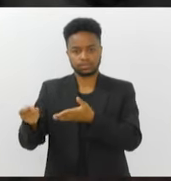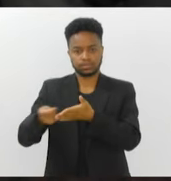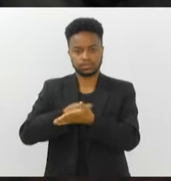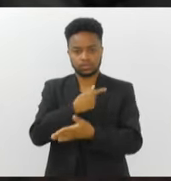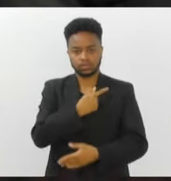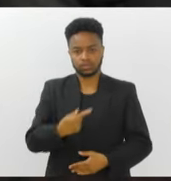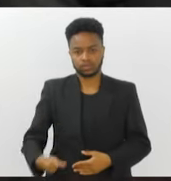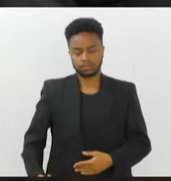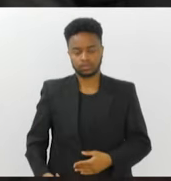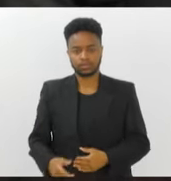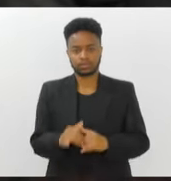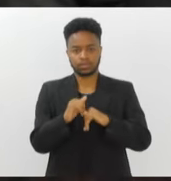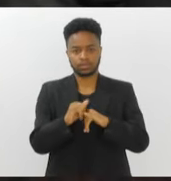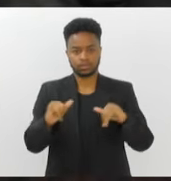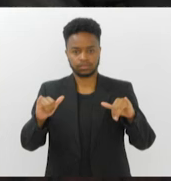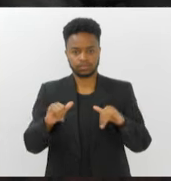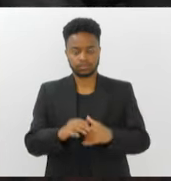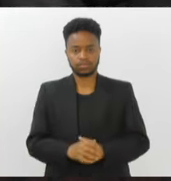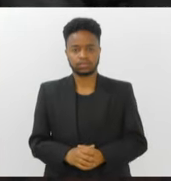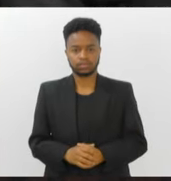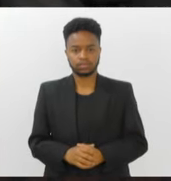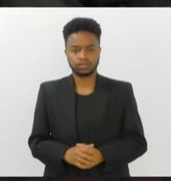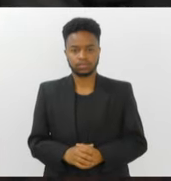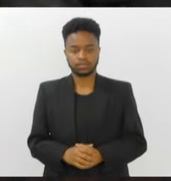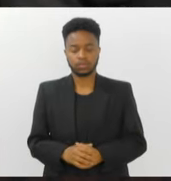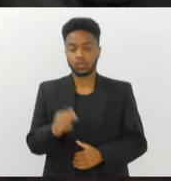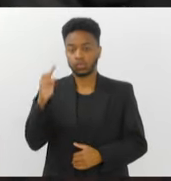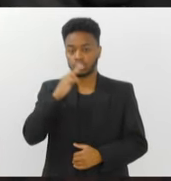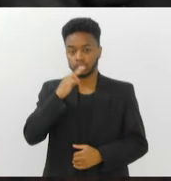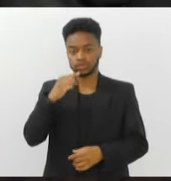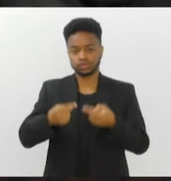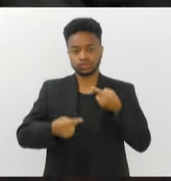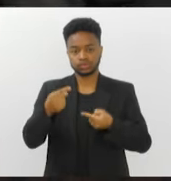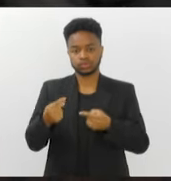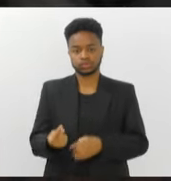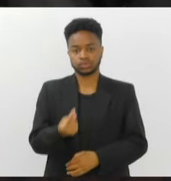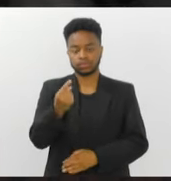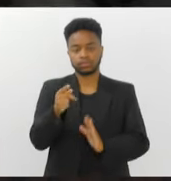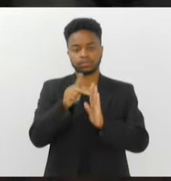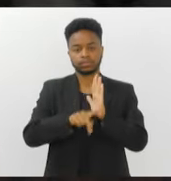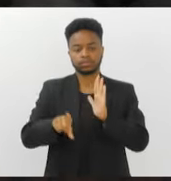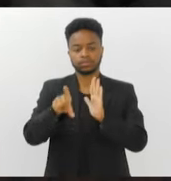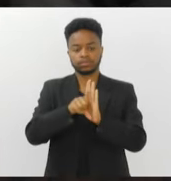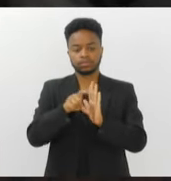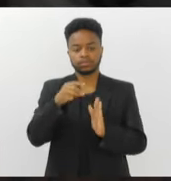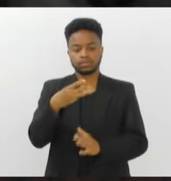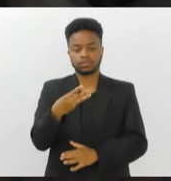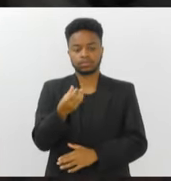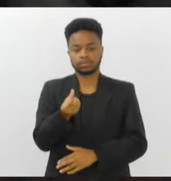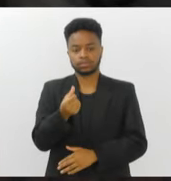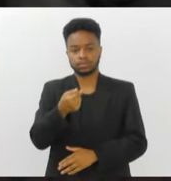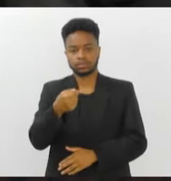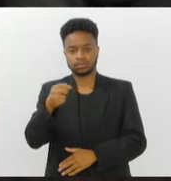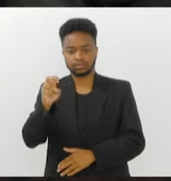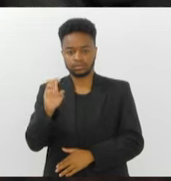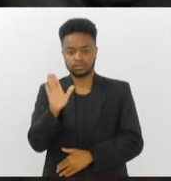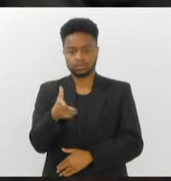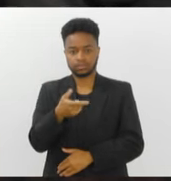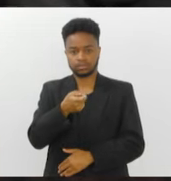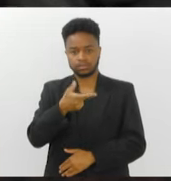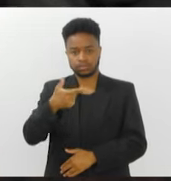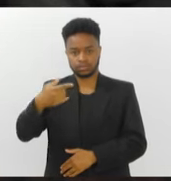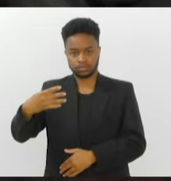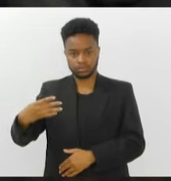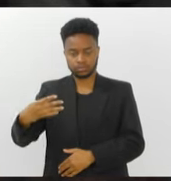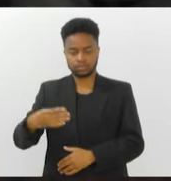autógrafo. Anuncio, em regime de urgência, em discussão única, projeto de lei número 3.675, de